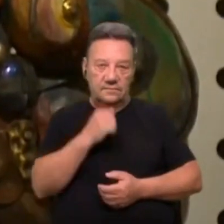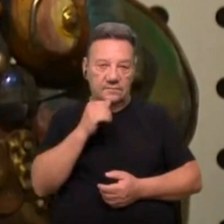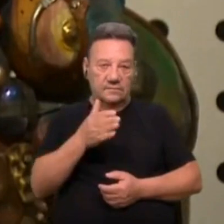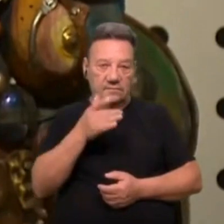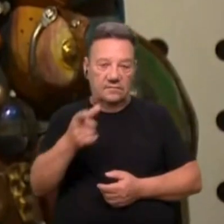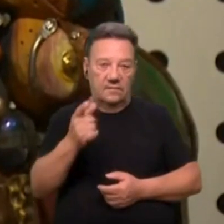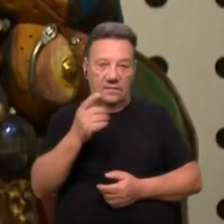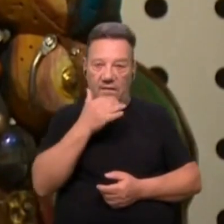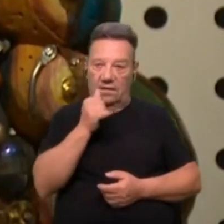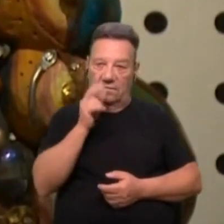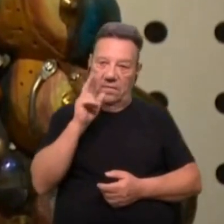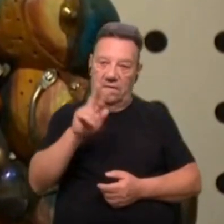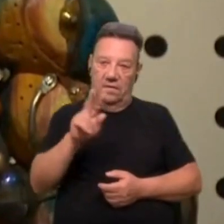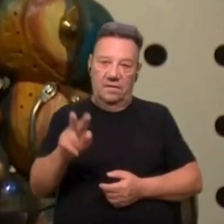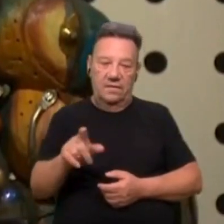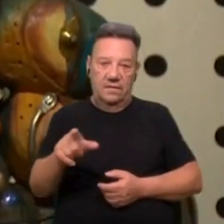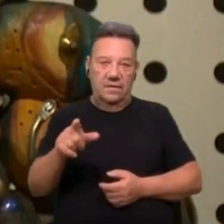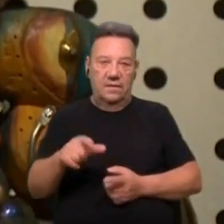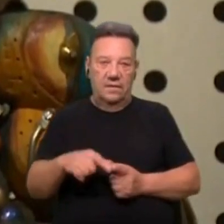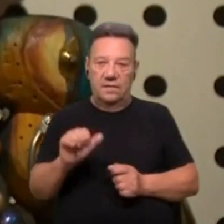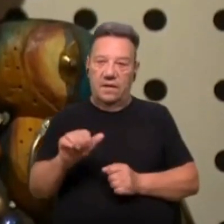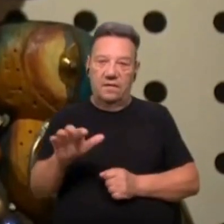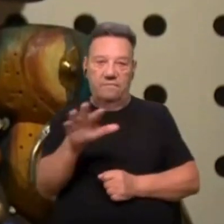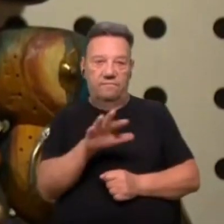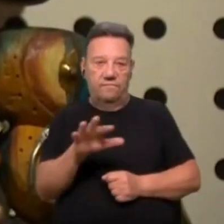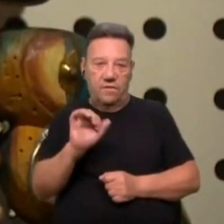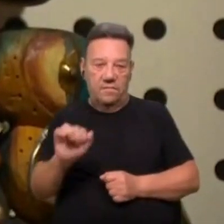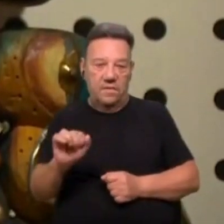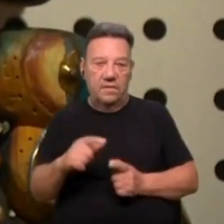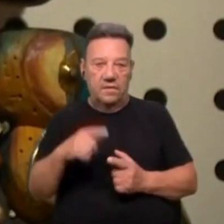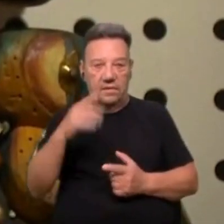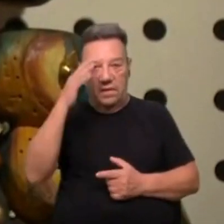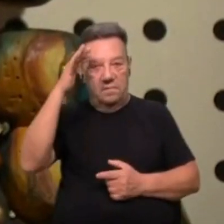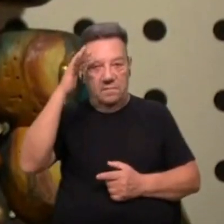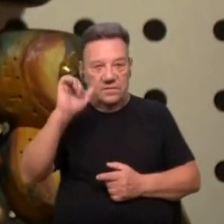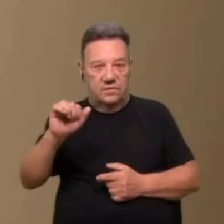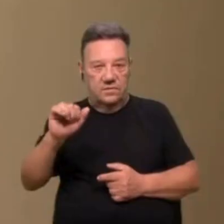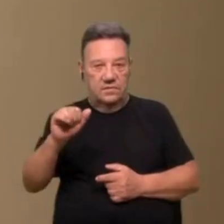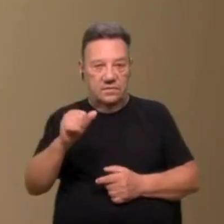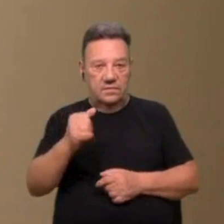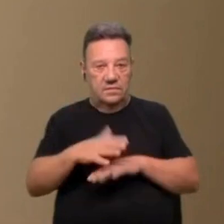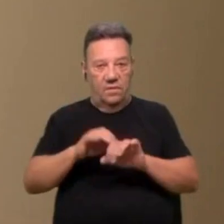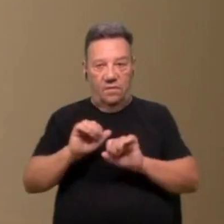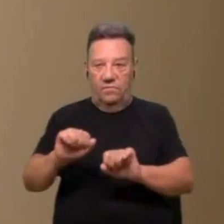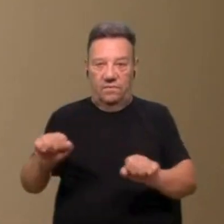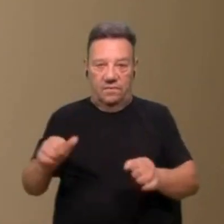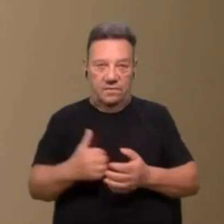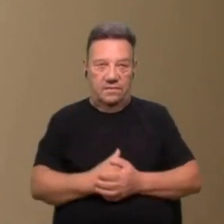Sobretudo uma beleza das formas e da imaginação dos autores.